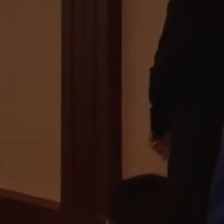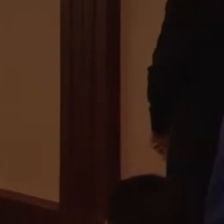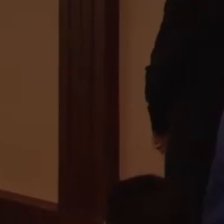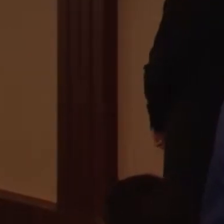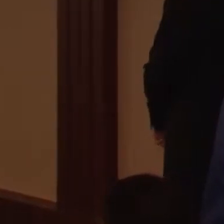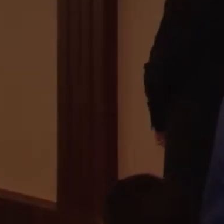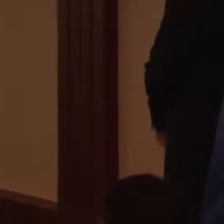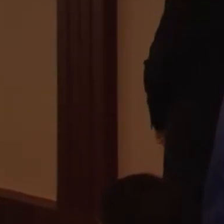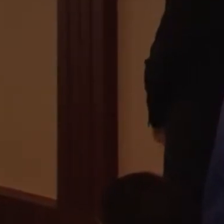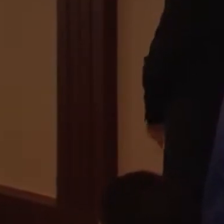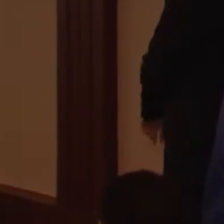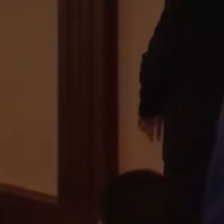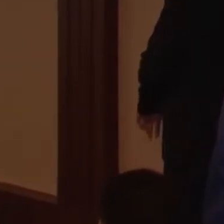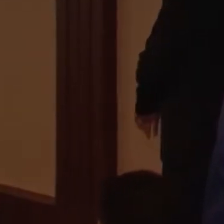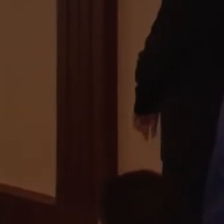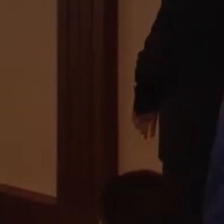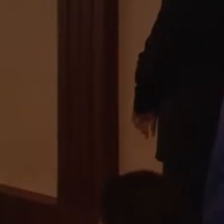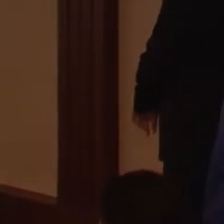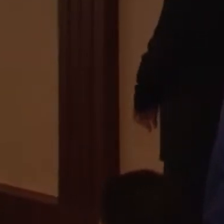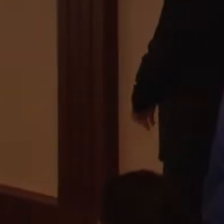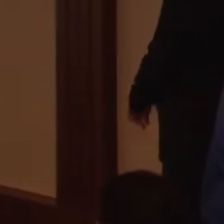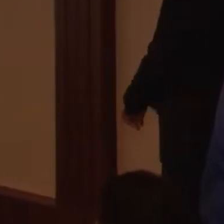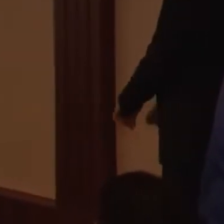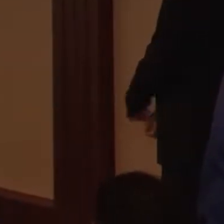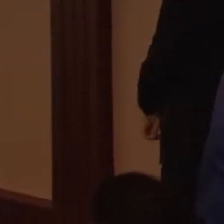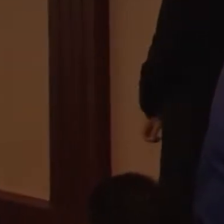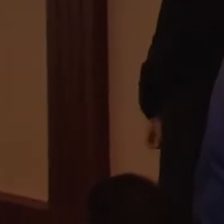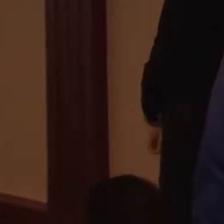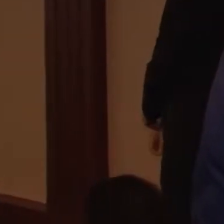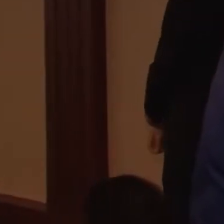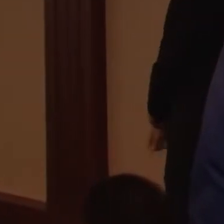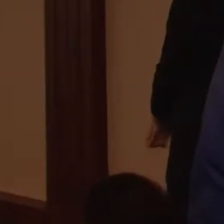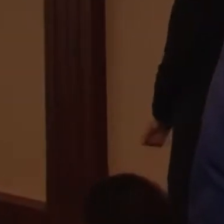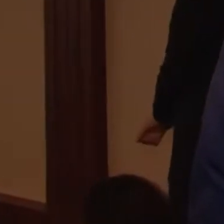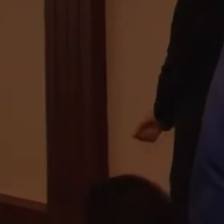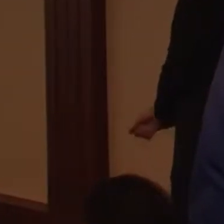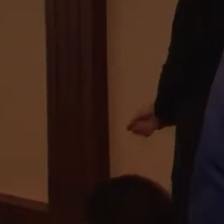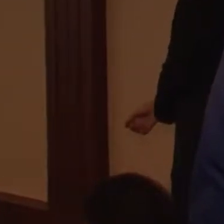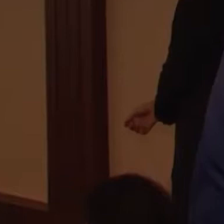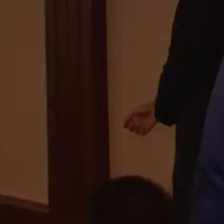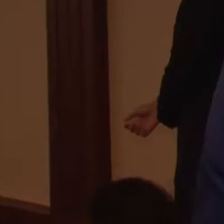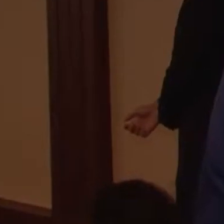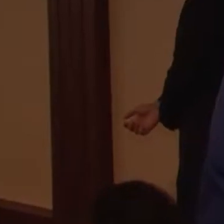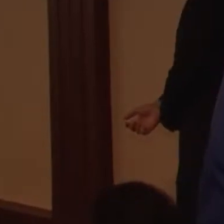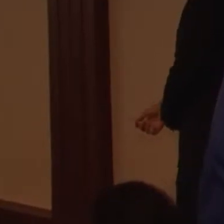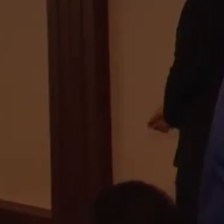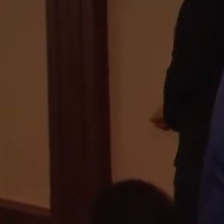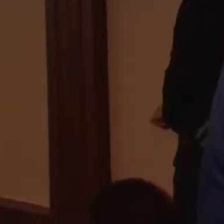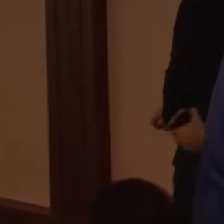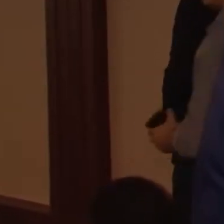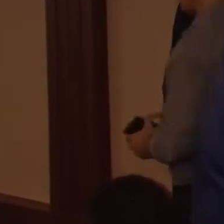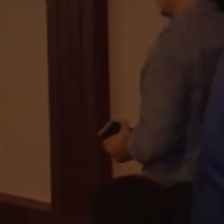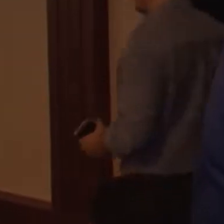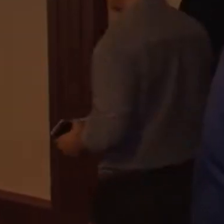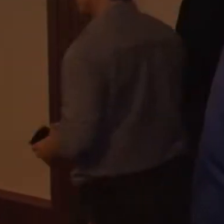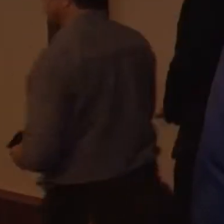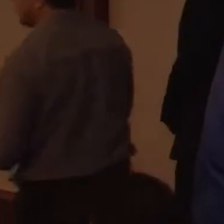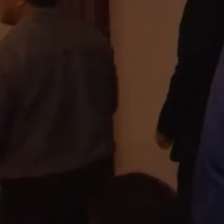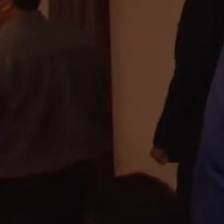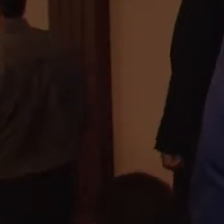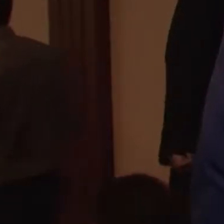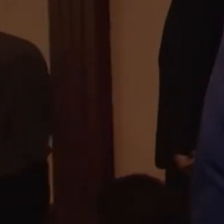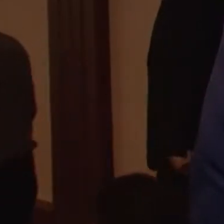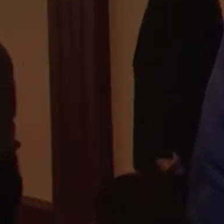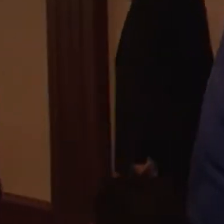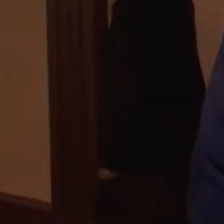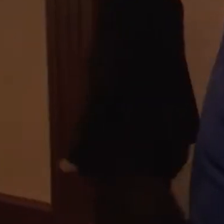das águas pluviais, da questão da pauta animal, da flora e da fauna de Fortaleza. E, portanto, isso tem um